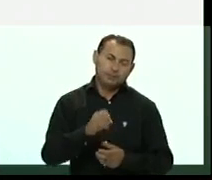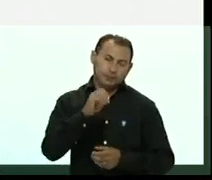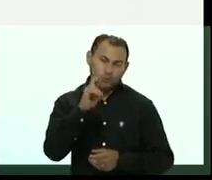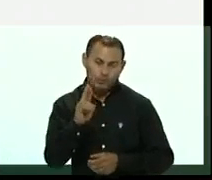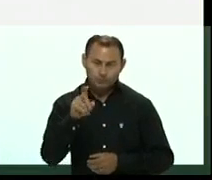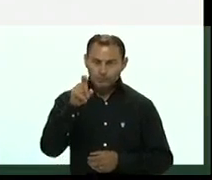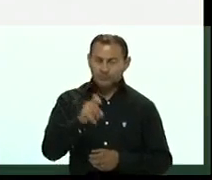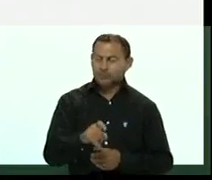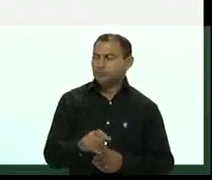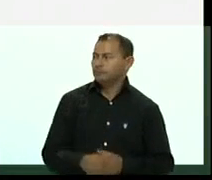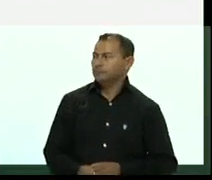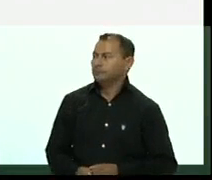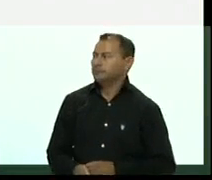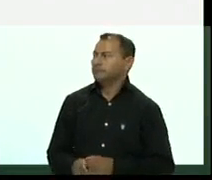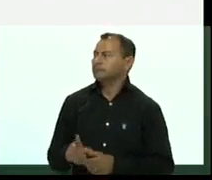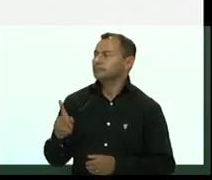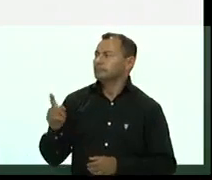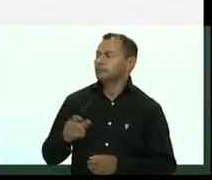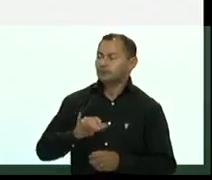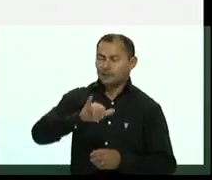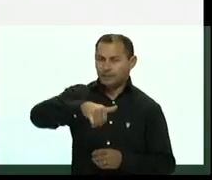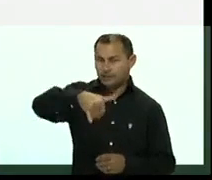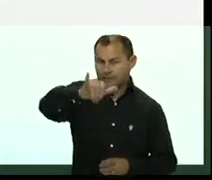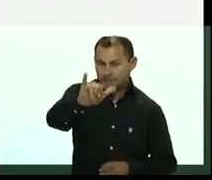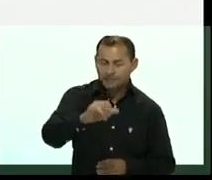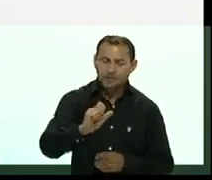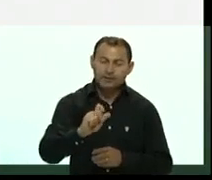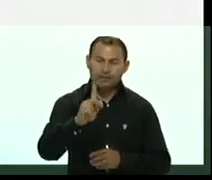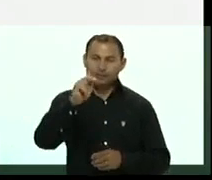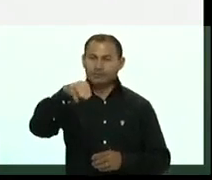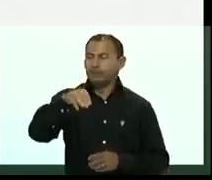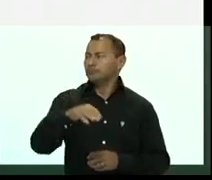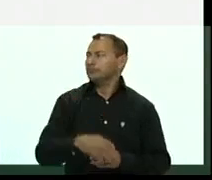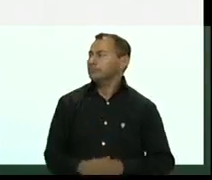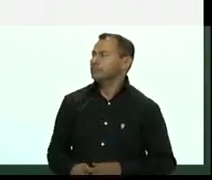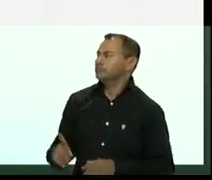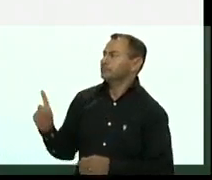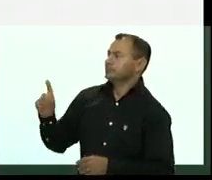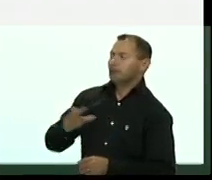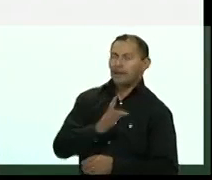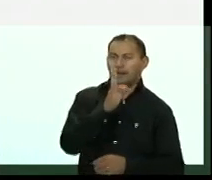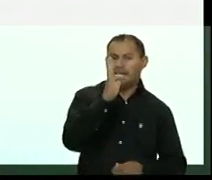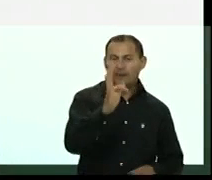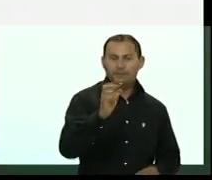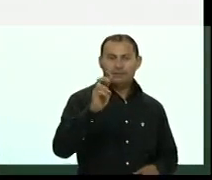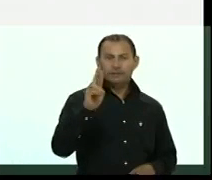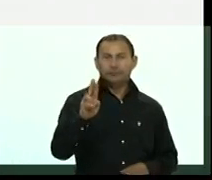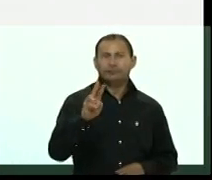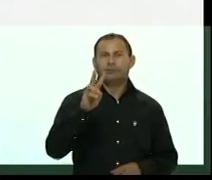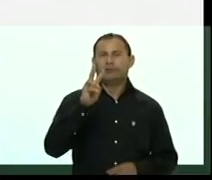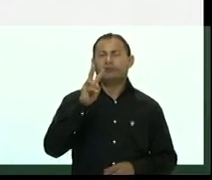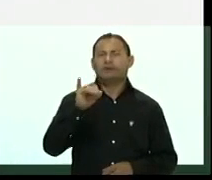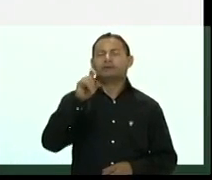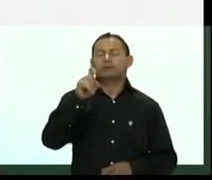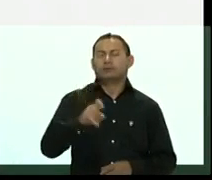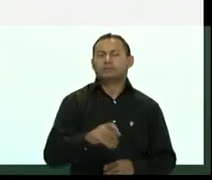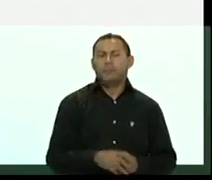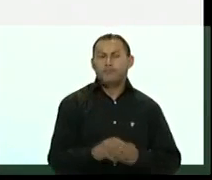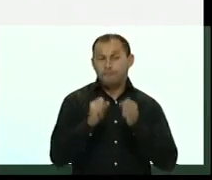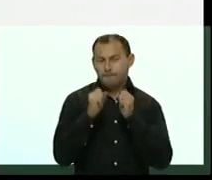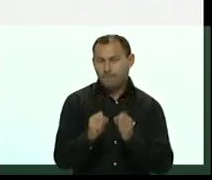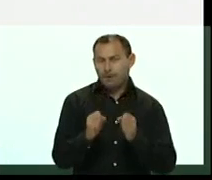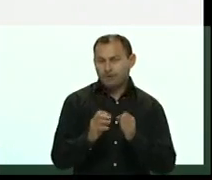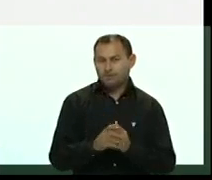Ou seja, então esse Y indica a quilometragem e esse F de U, ele vai ser o quê? Ele